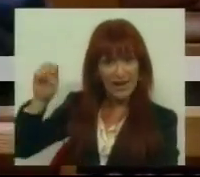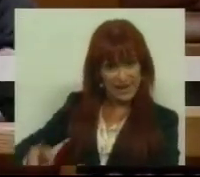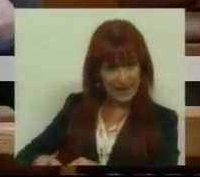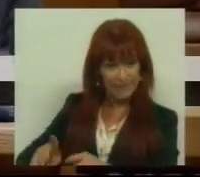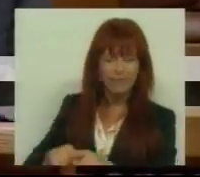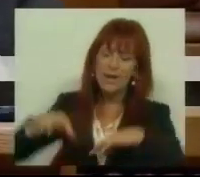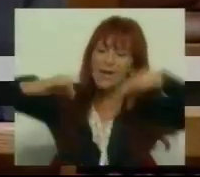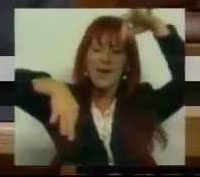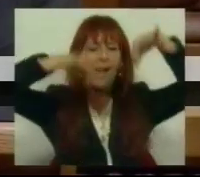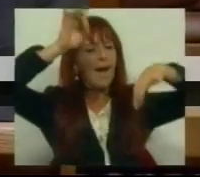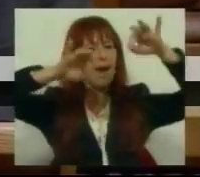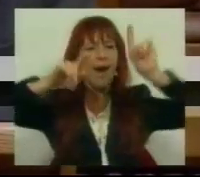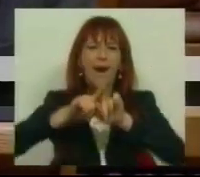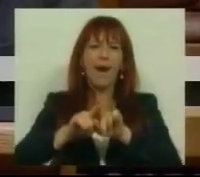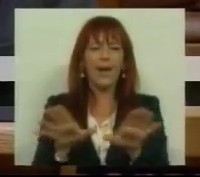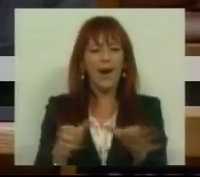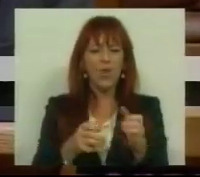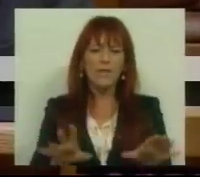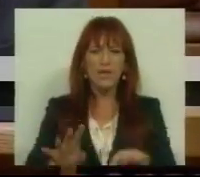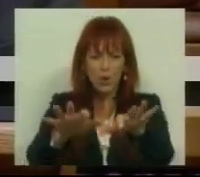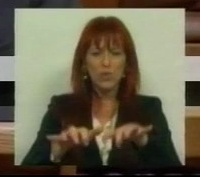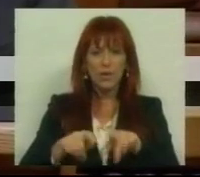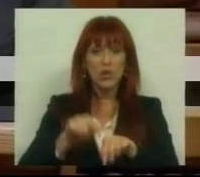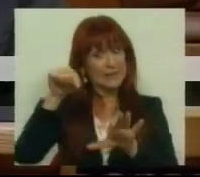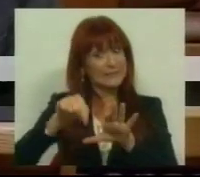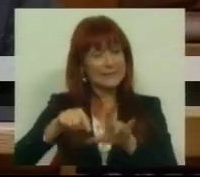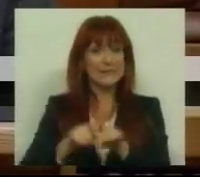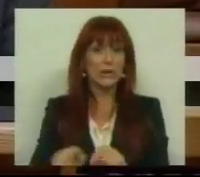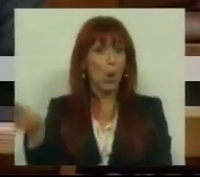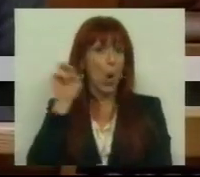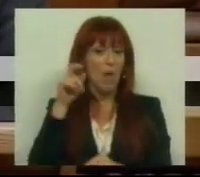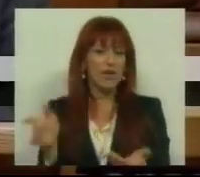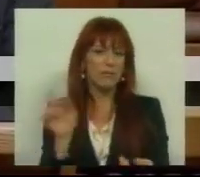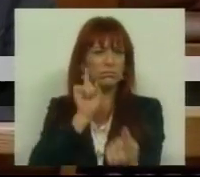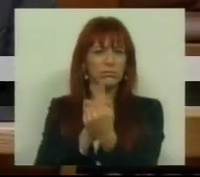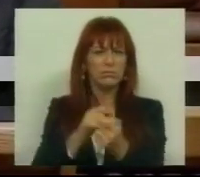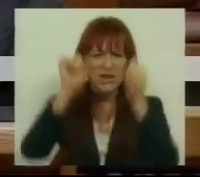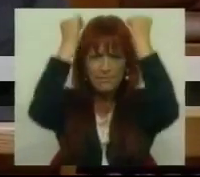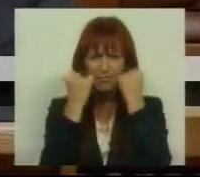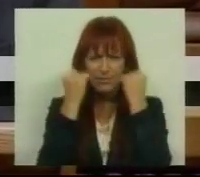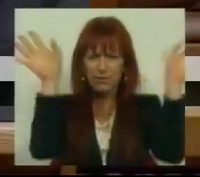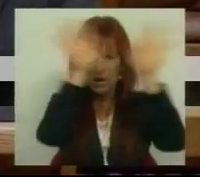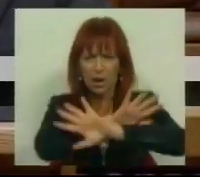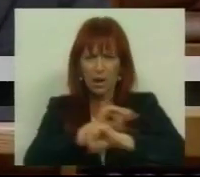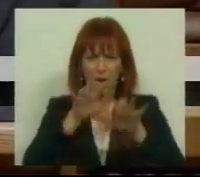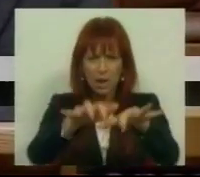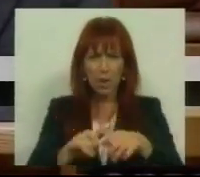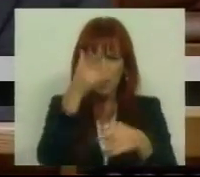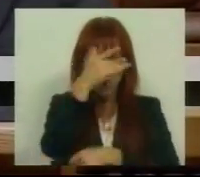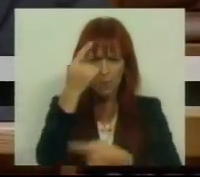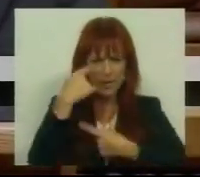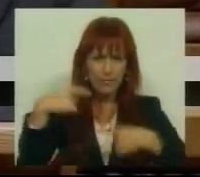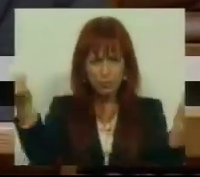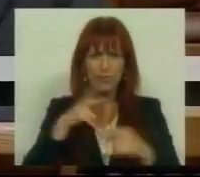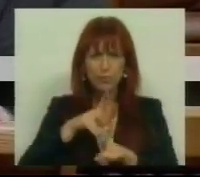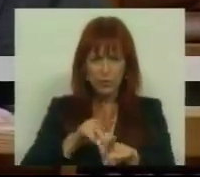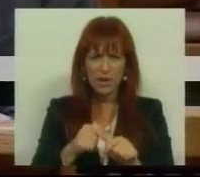de manipular a comissão parlamentar onde estava ao ser ouvido e de enganar o Parlamento e a opinião pública